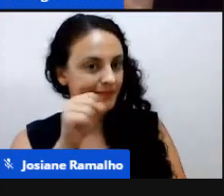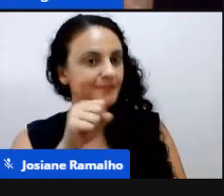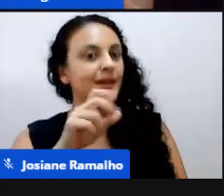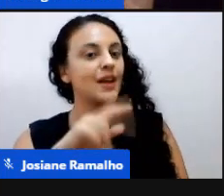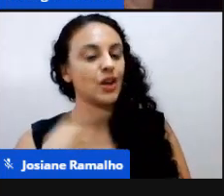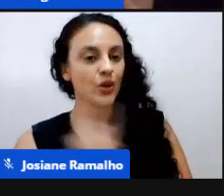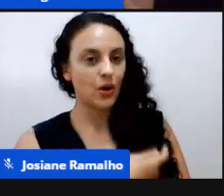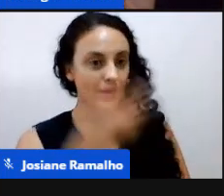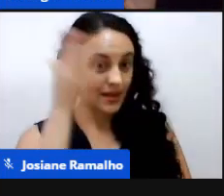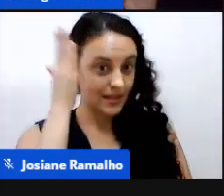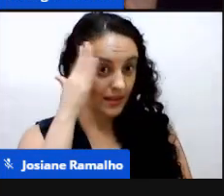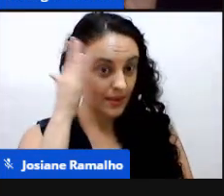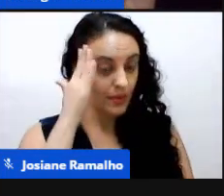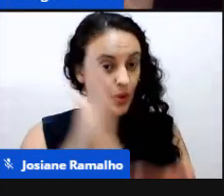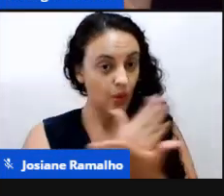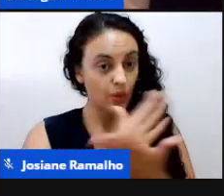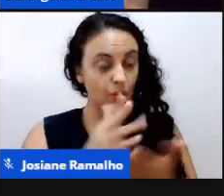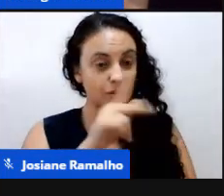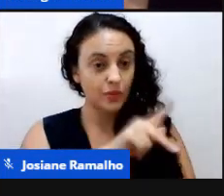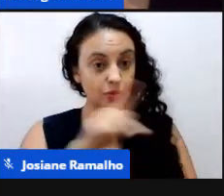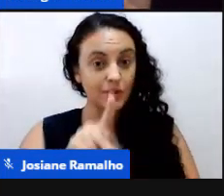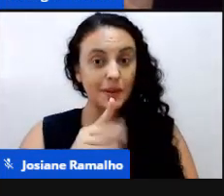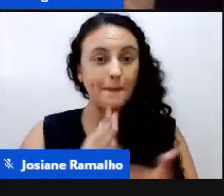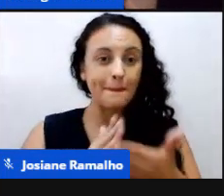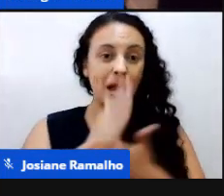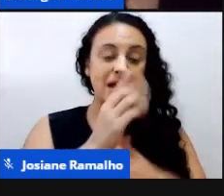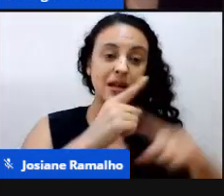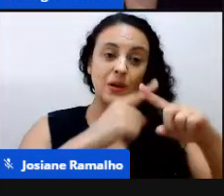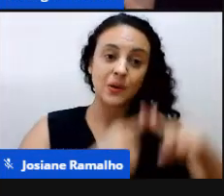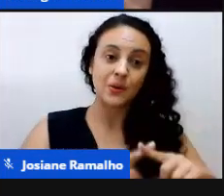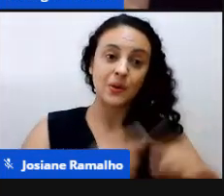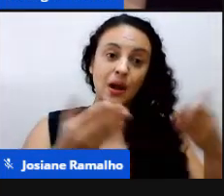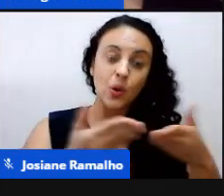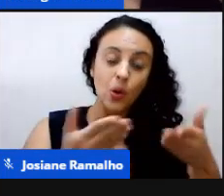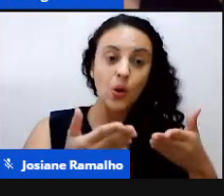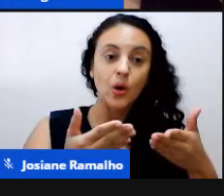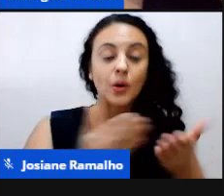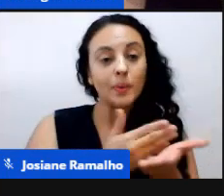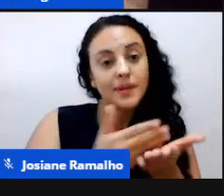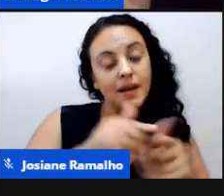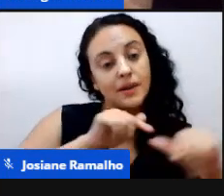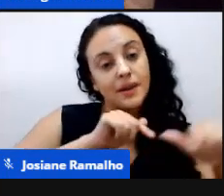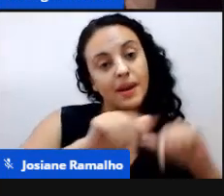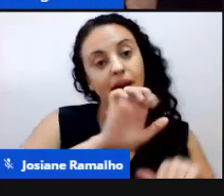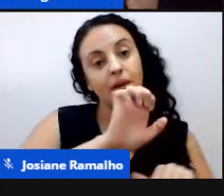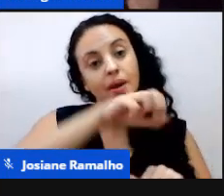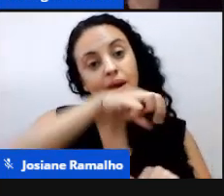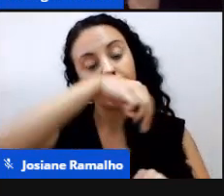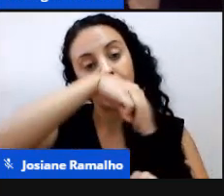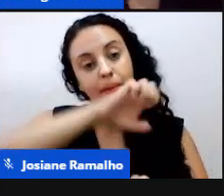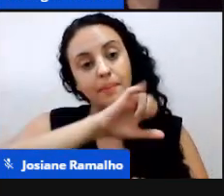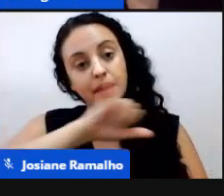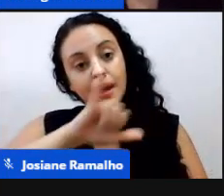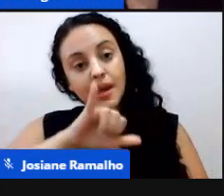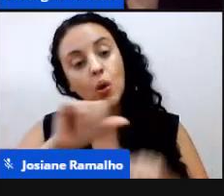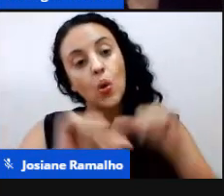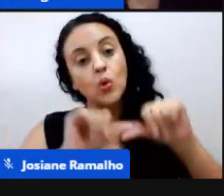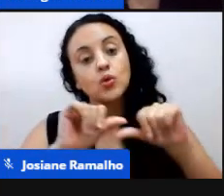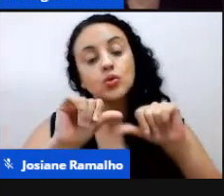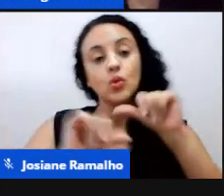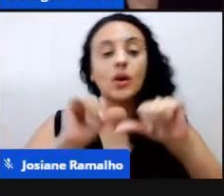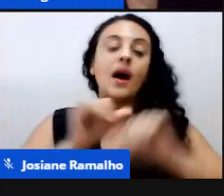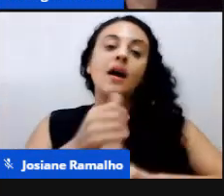que acabaram de passar no concurso, assumiram alguns e-mails, outros foram remanejados do ensino fundamental para